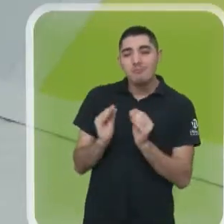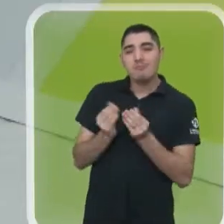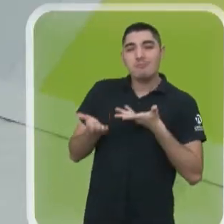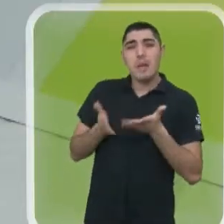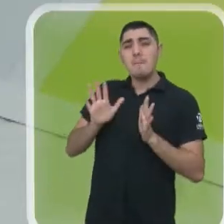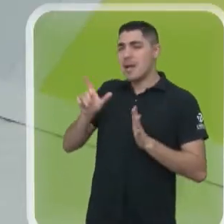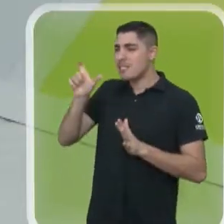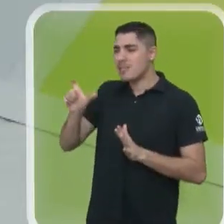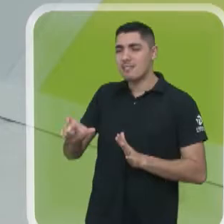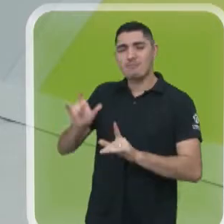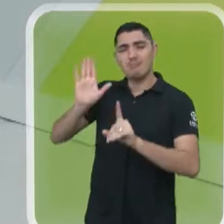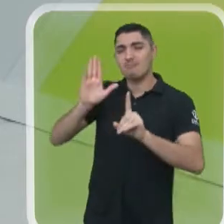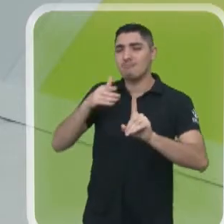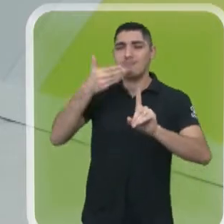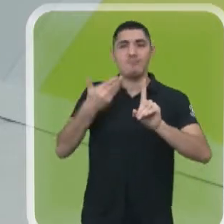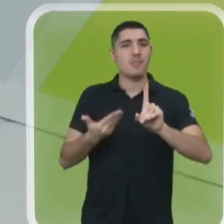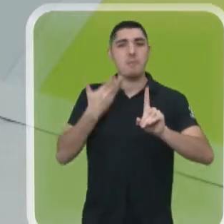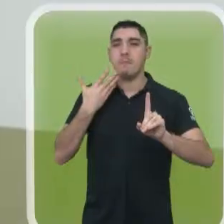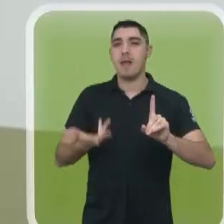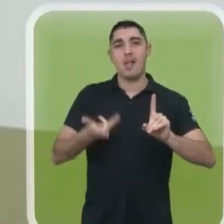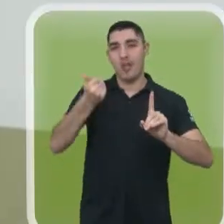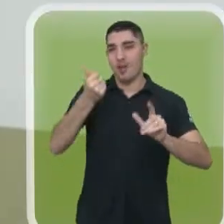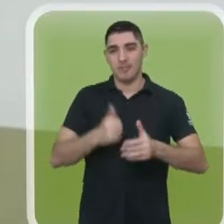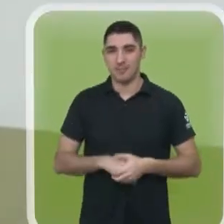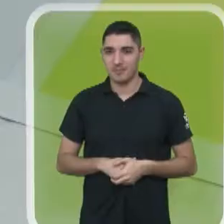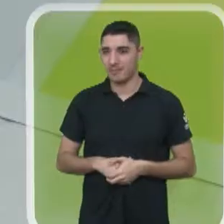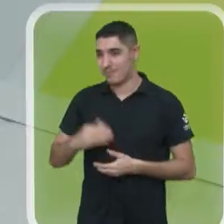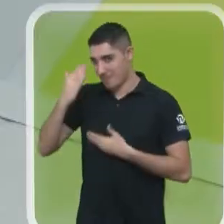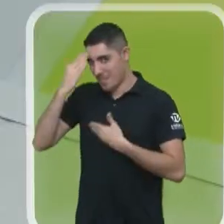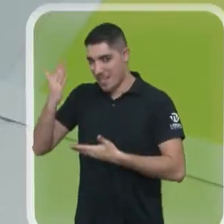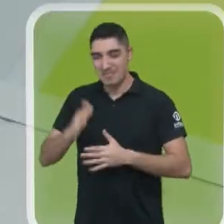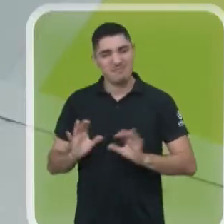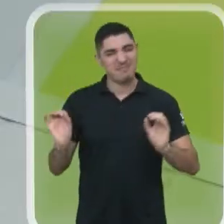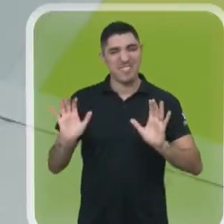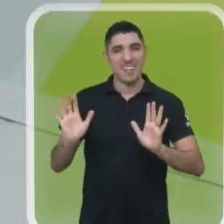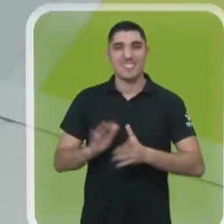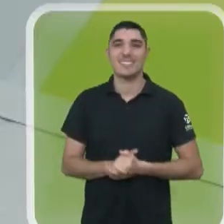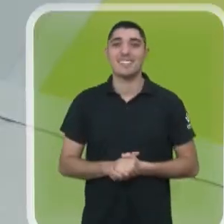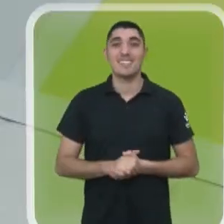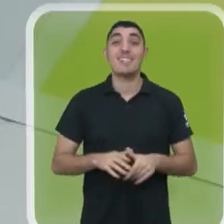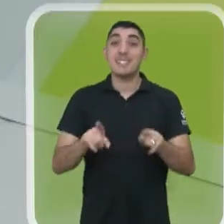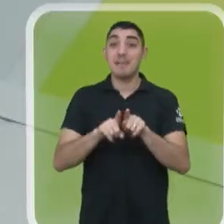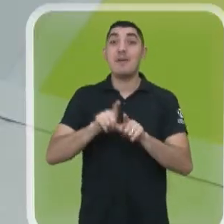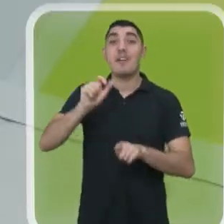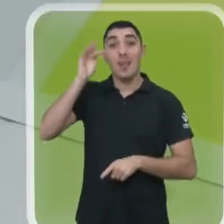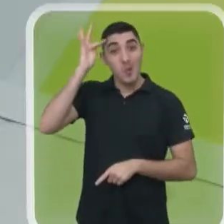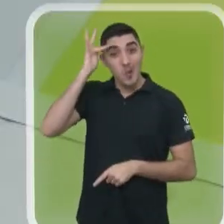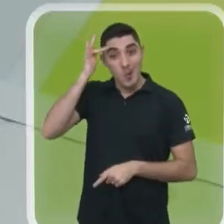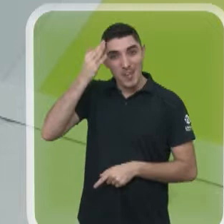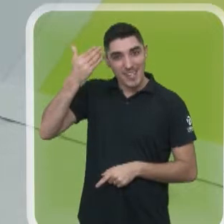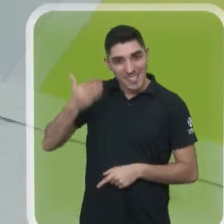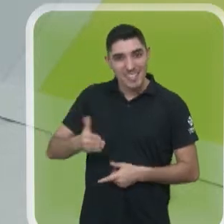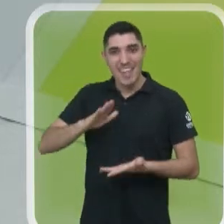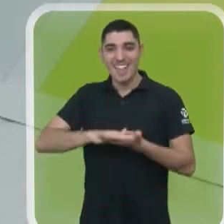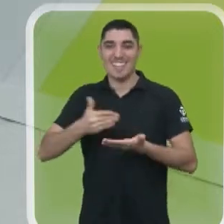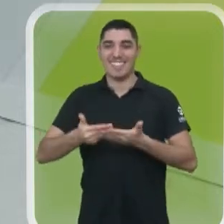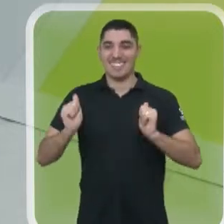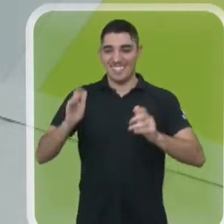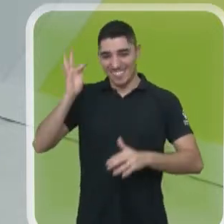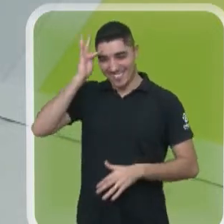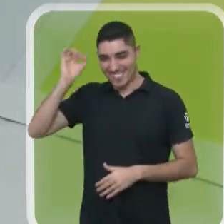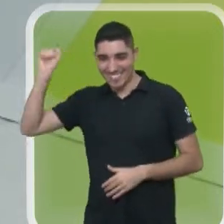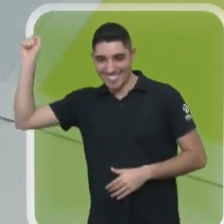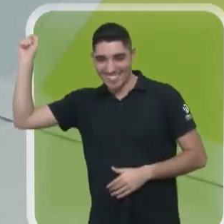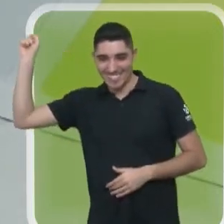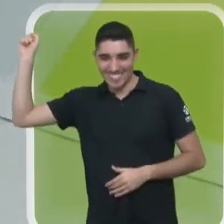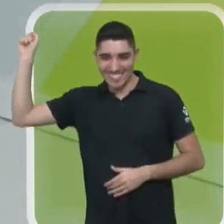todas as vamos lá todas as honrarias Obrigado por nada aqui com a gente também o nosso eu não tô mas o tradutor de libras tá aqui